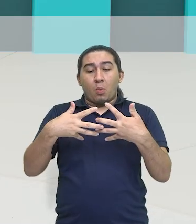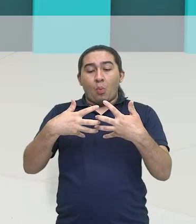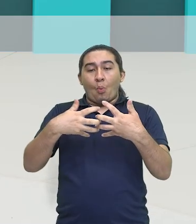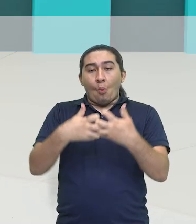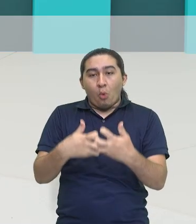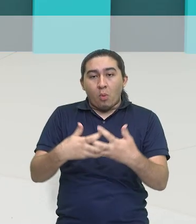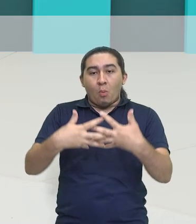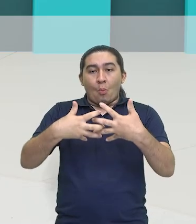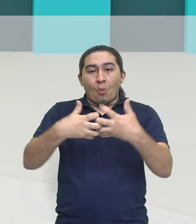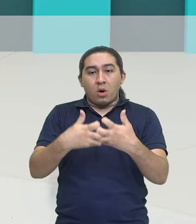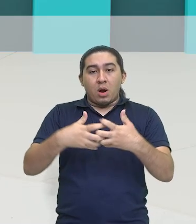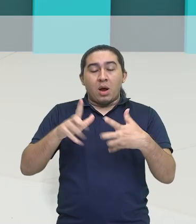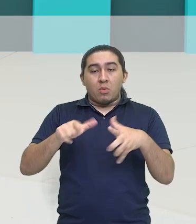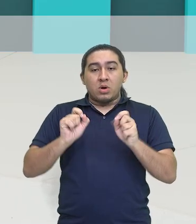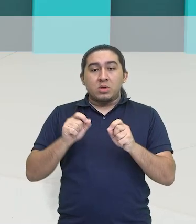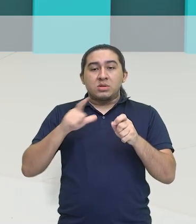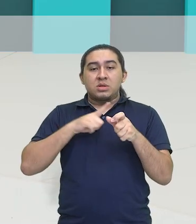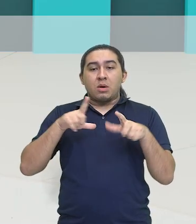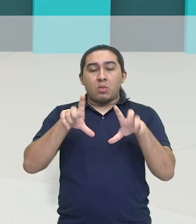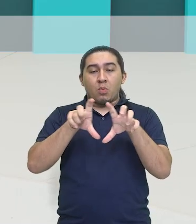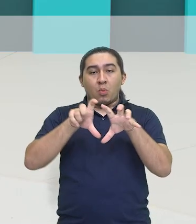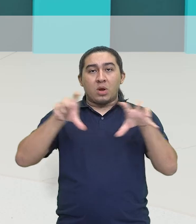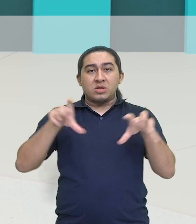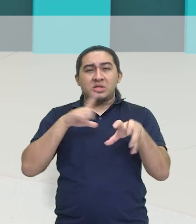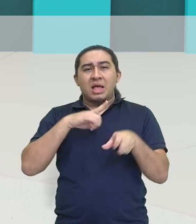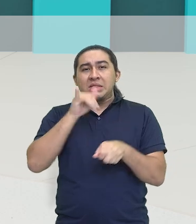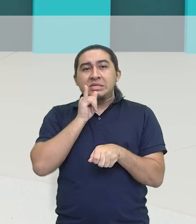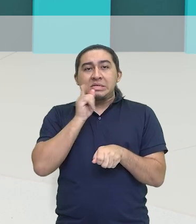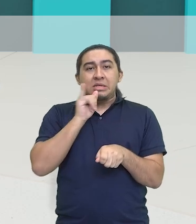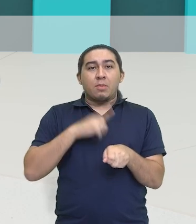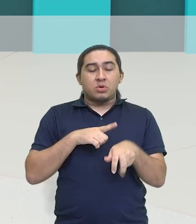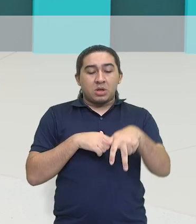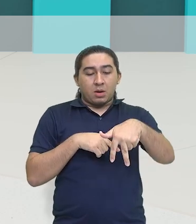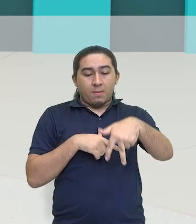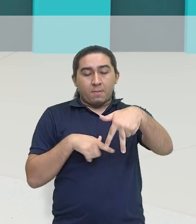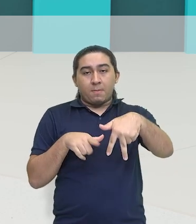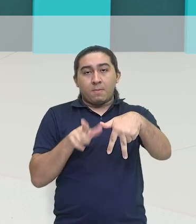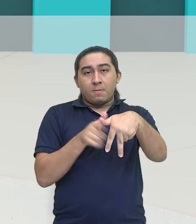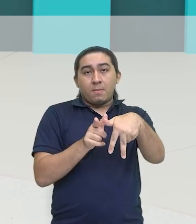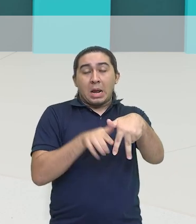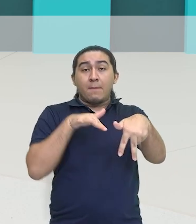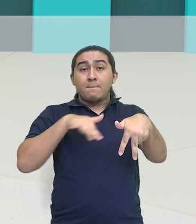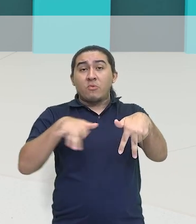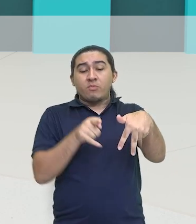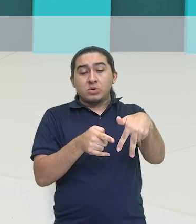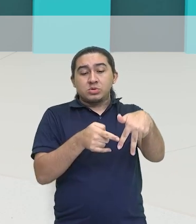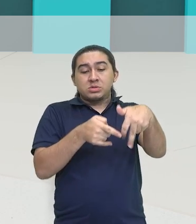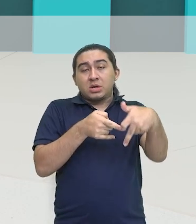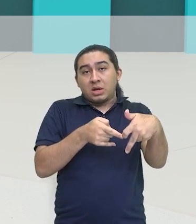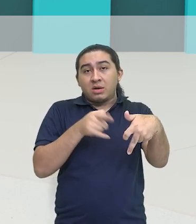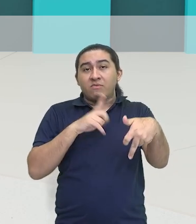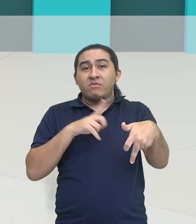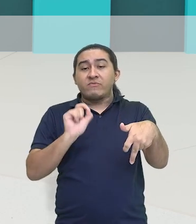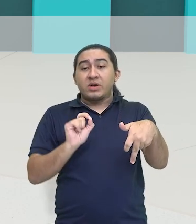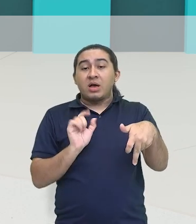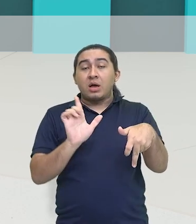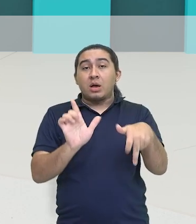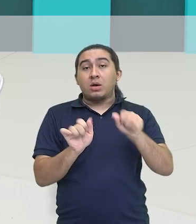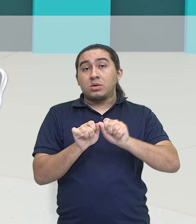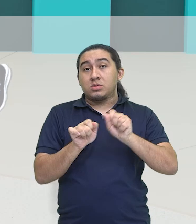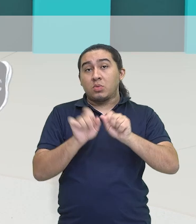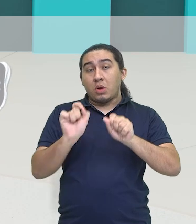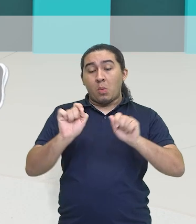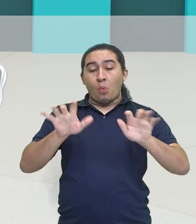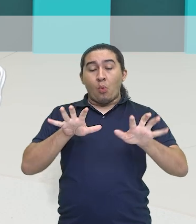extensão do quadril. Toda vez que eu empurro minha perna para trás, eu estou realizando